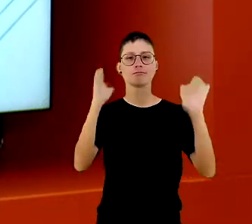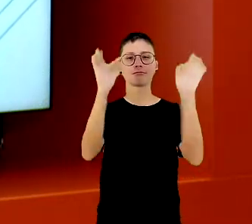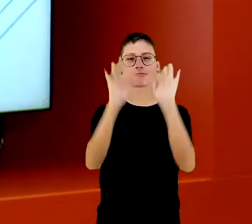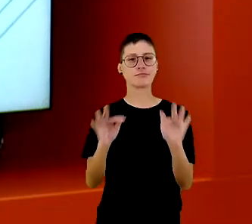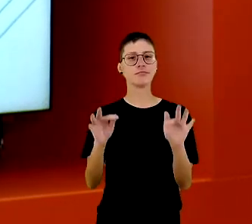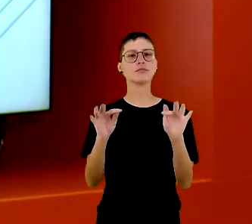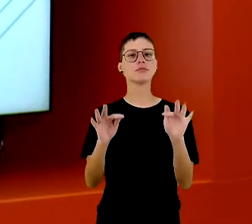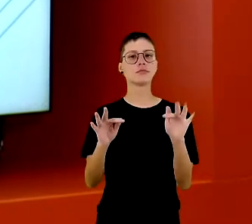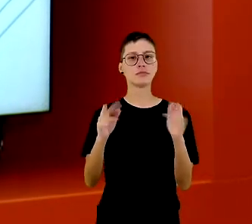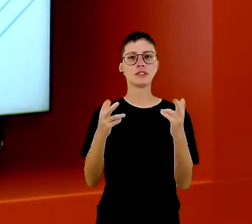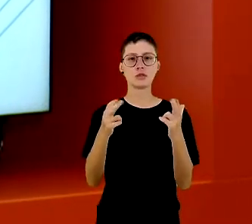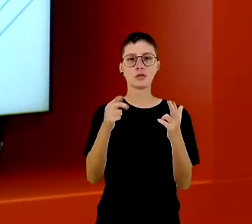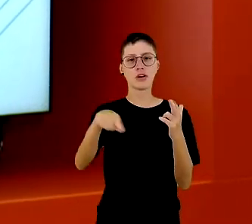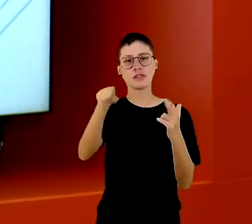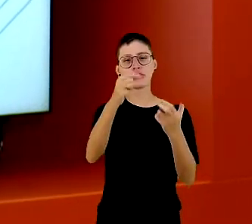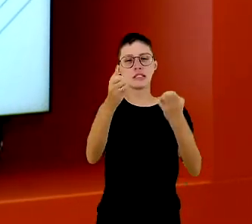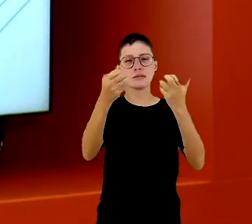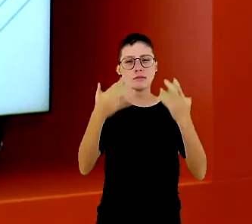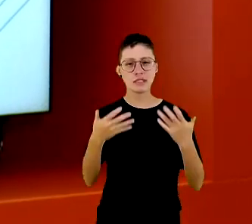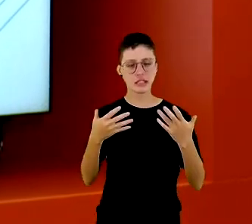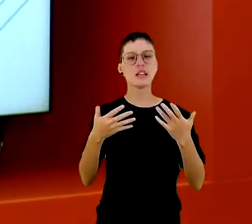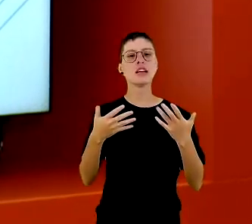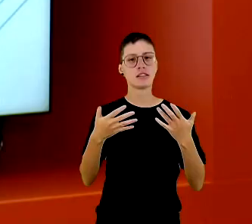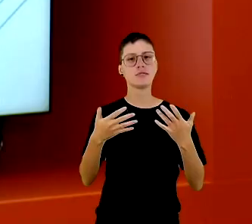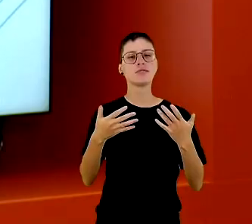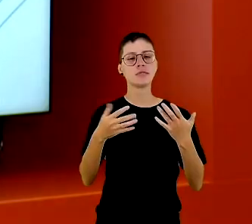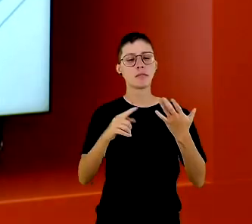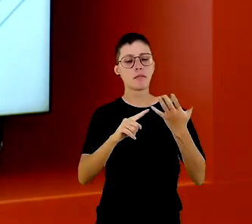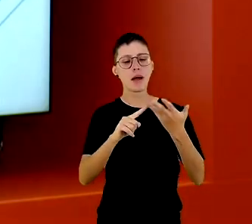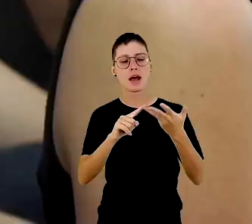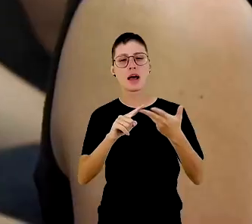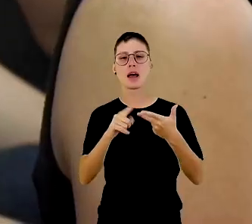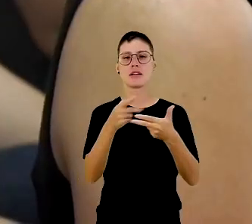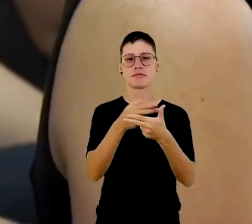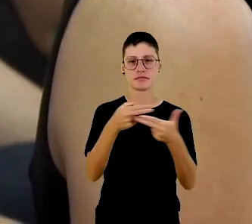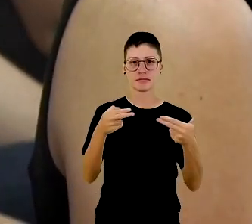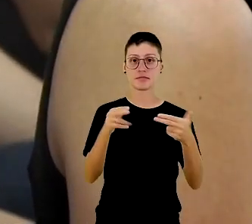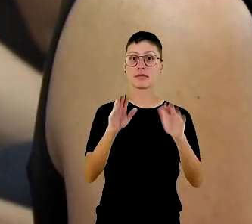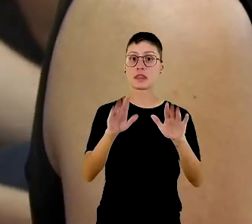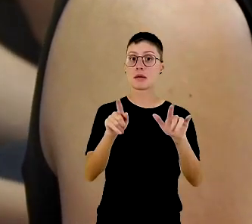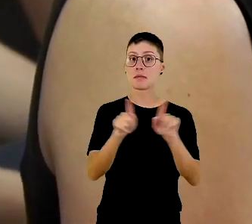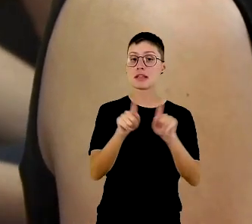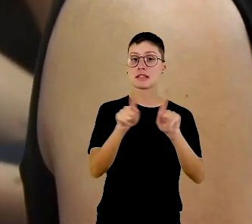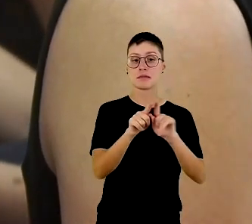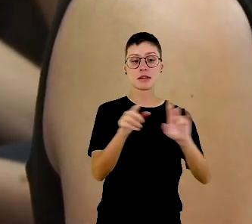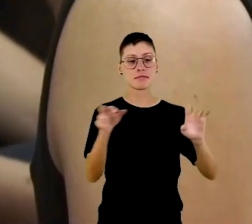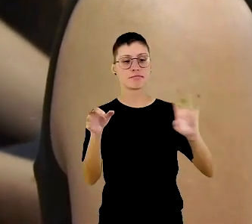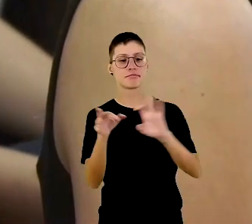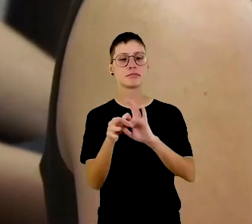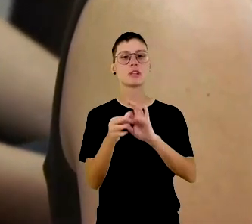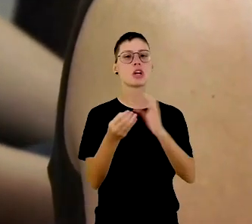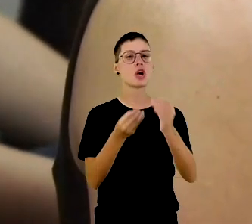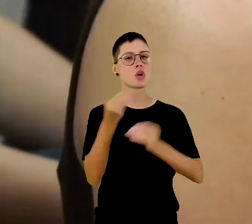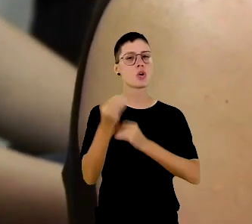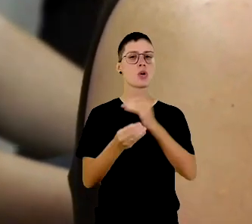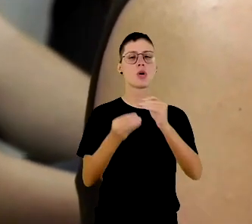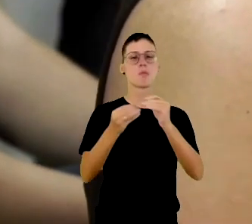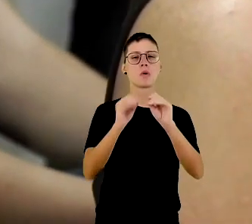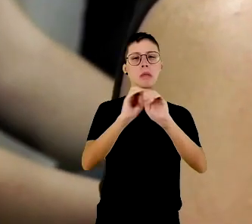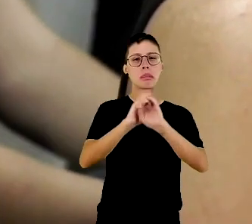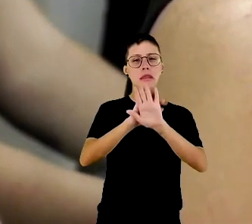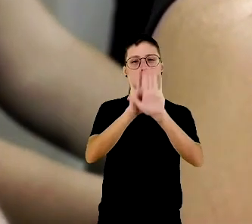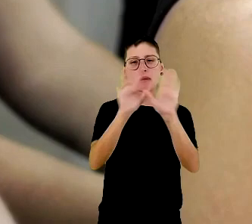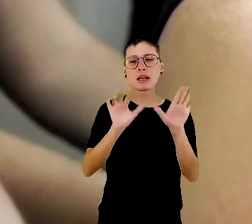escutando vocês e falando um pouco. Mas aí, linkando mais uma vez, até com essa parte de transparência, como é